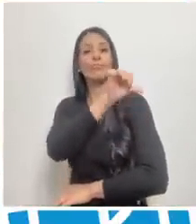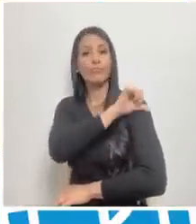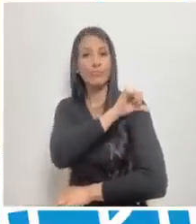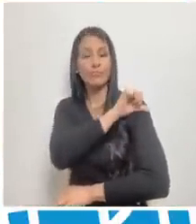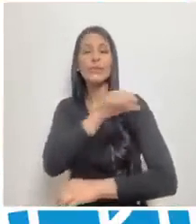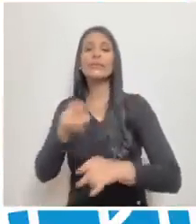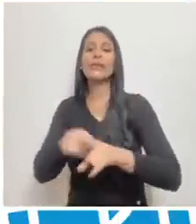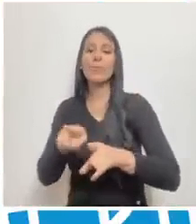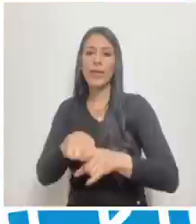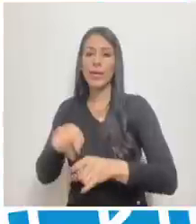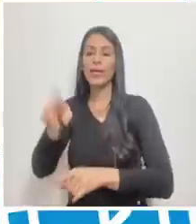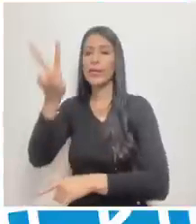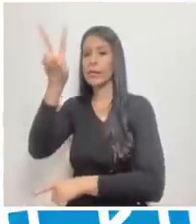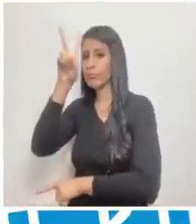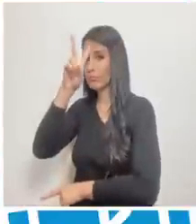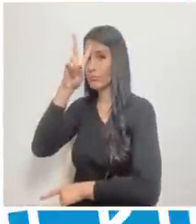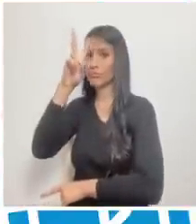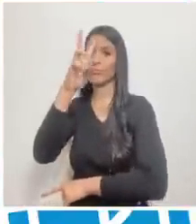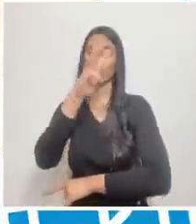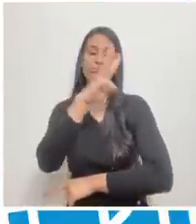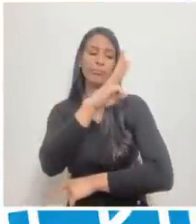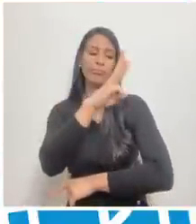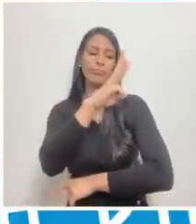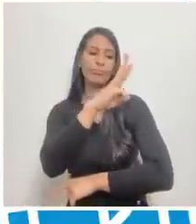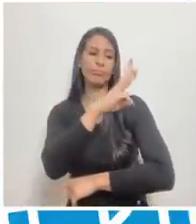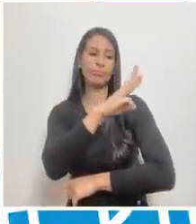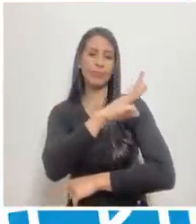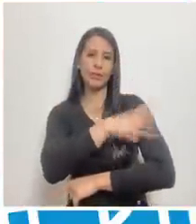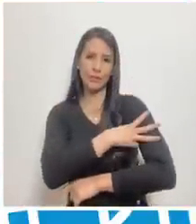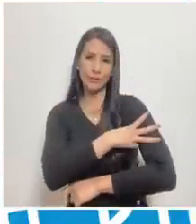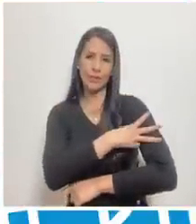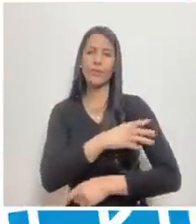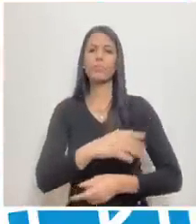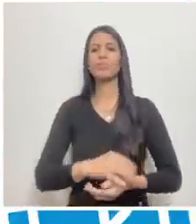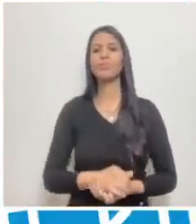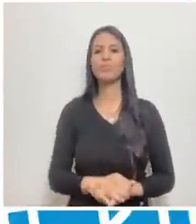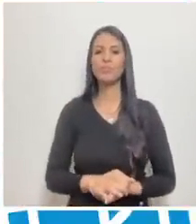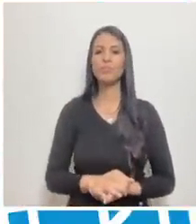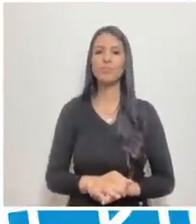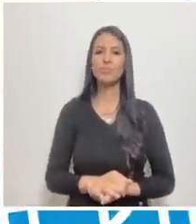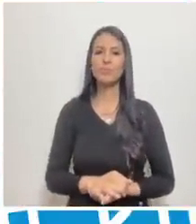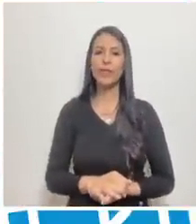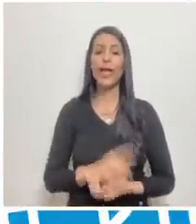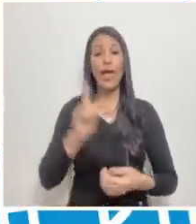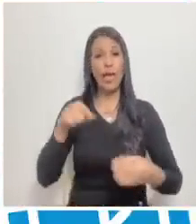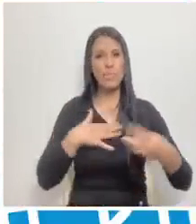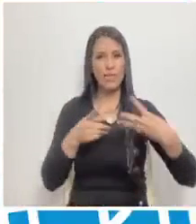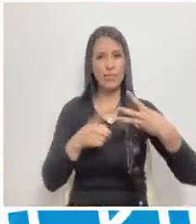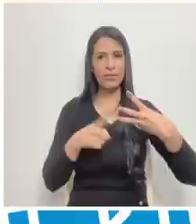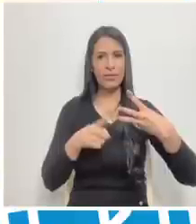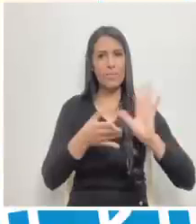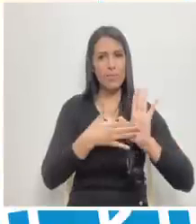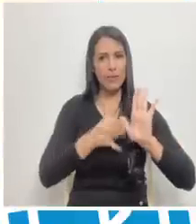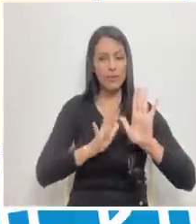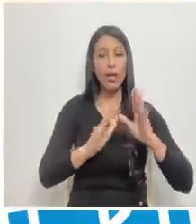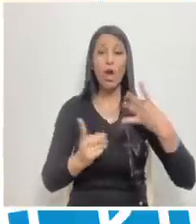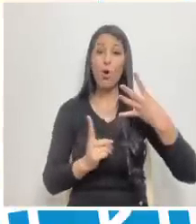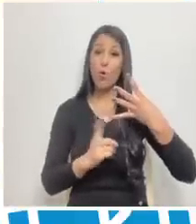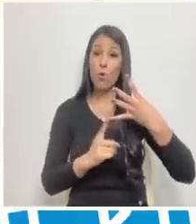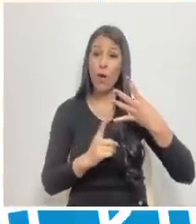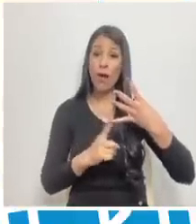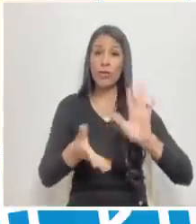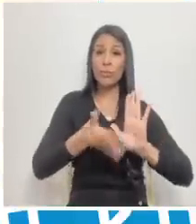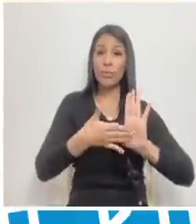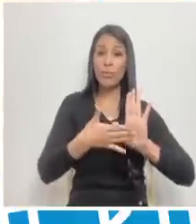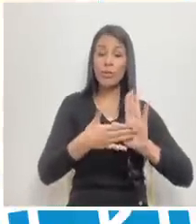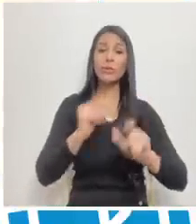Bom, então, já a minha terceira proposição. A 4ª seria urgentemente